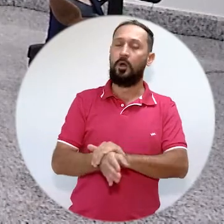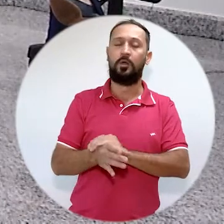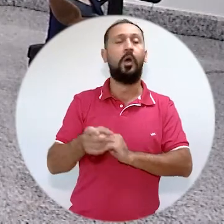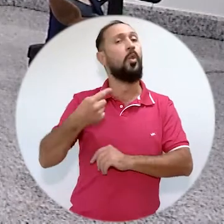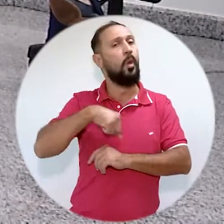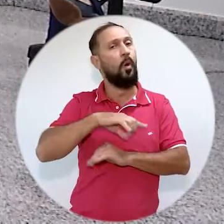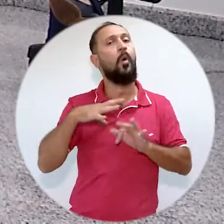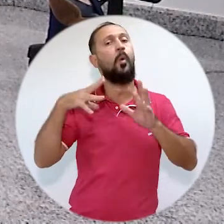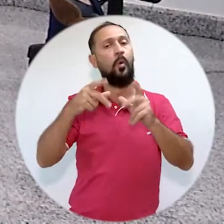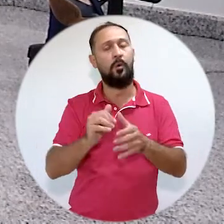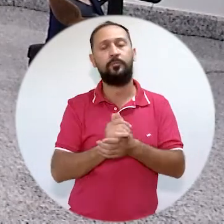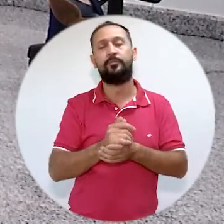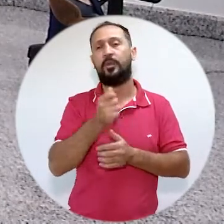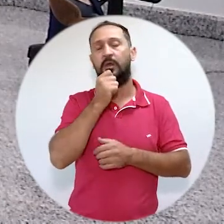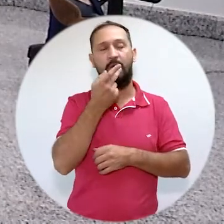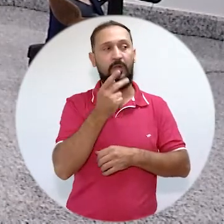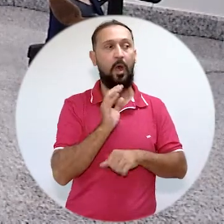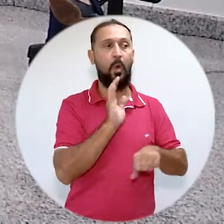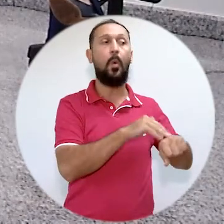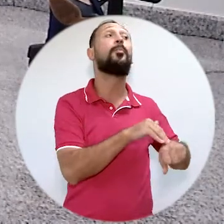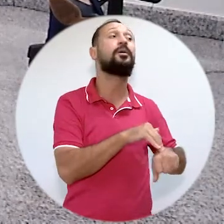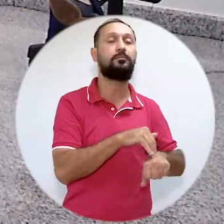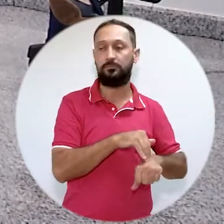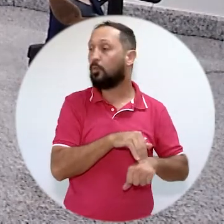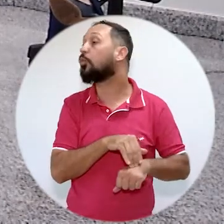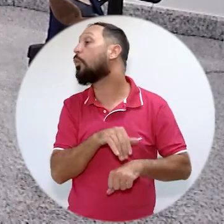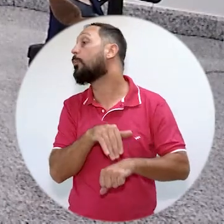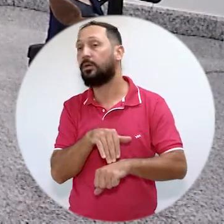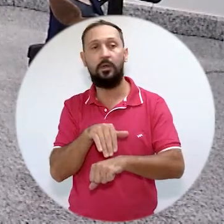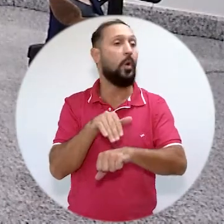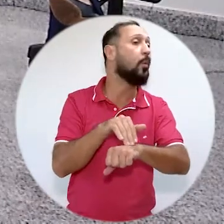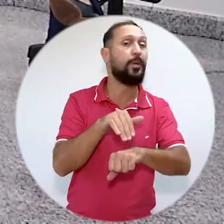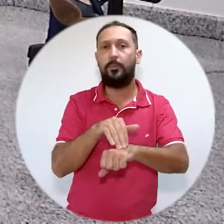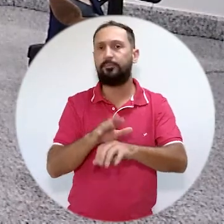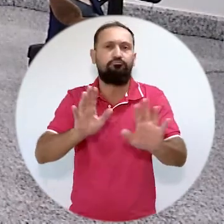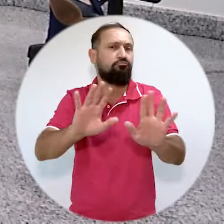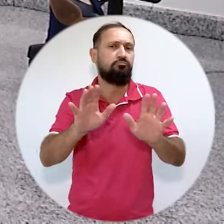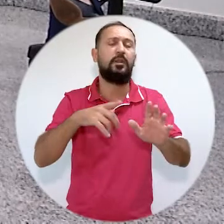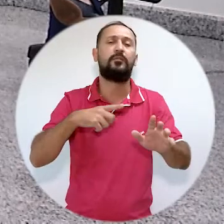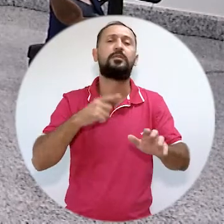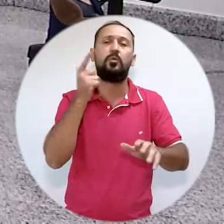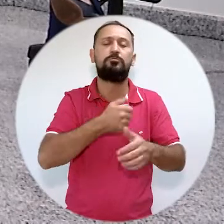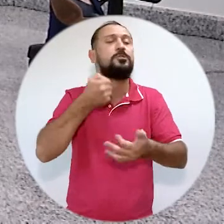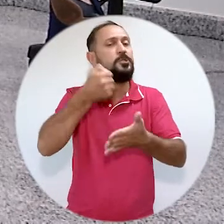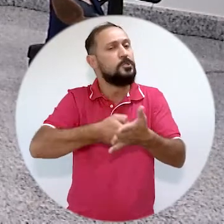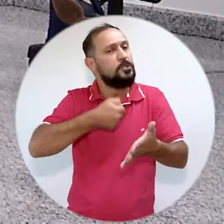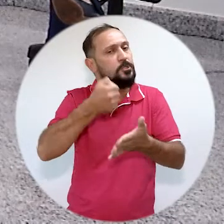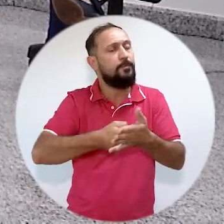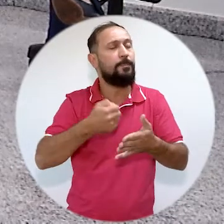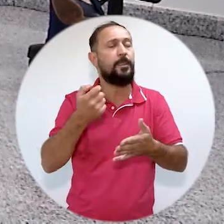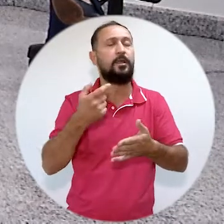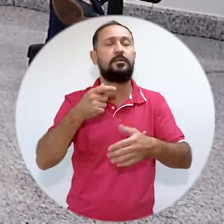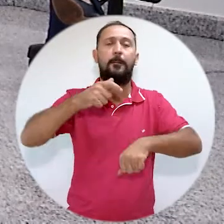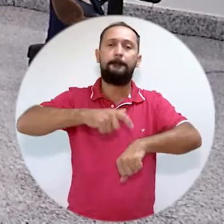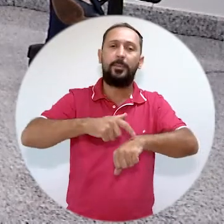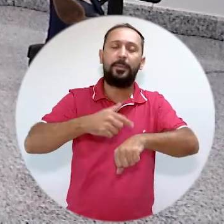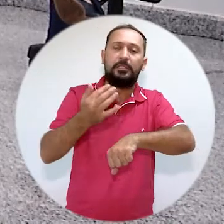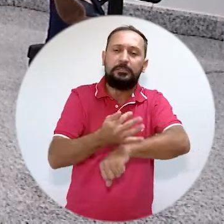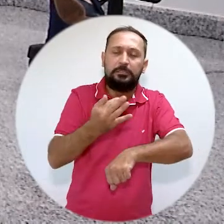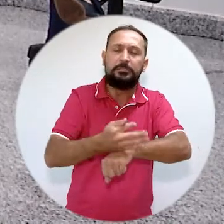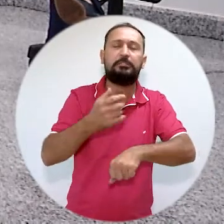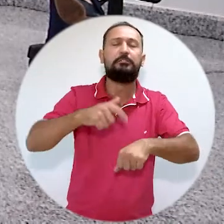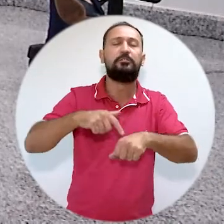nós estamos em fase de adaptação, então não adianta culpar o outro. Ter resiliência para aceitar essa fase